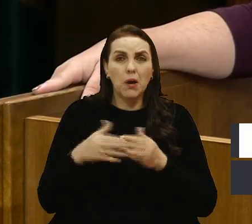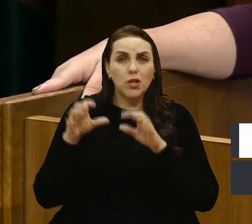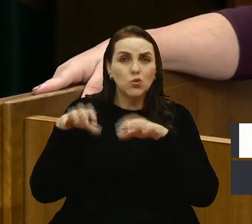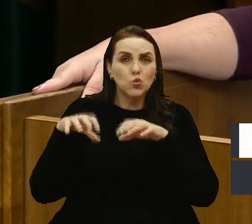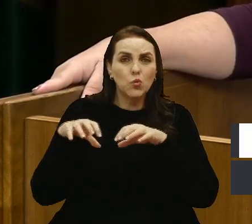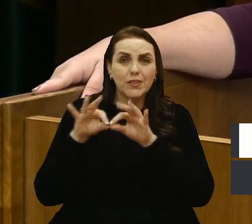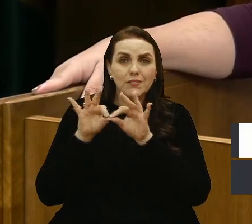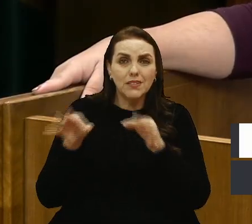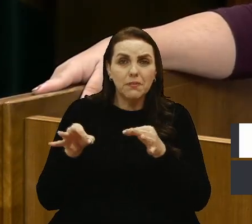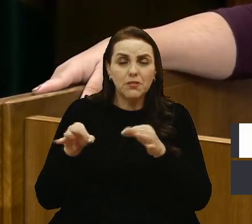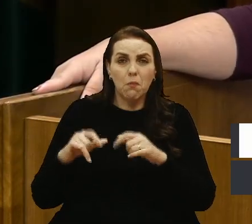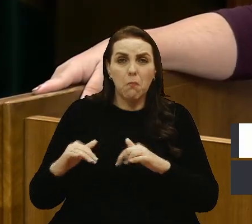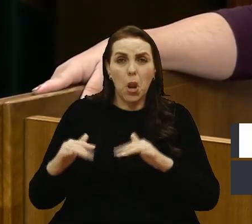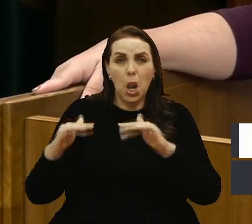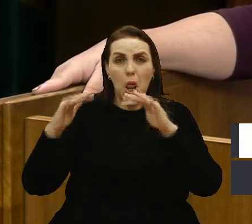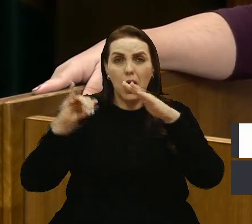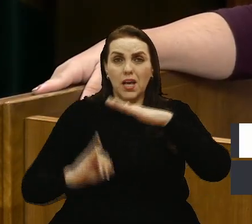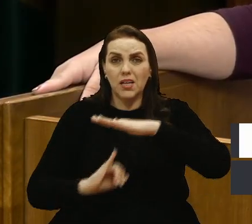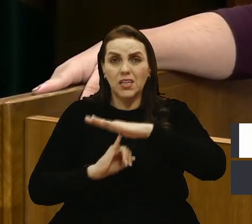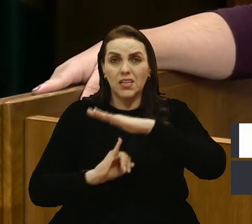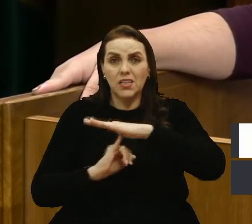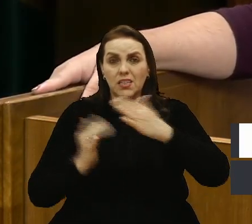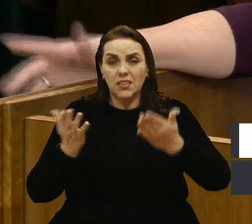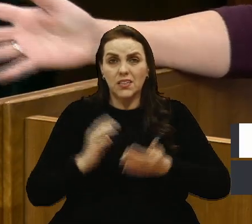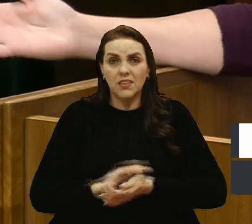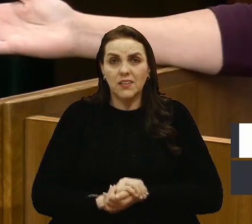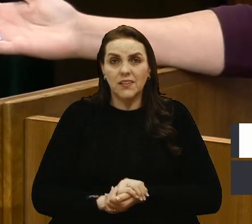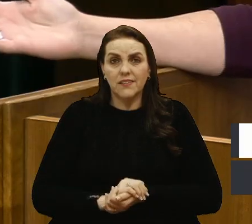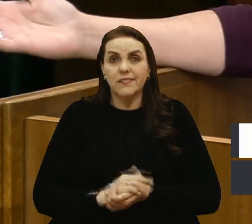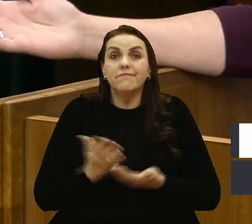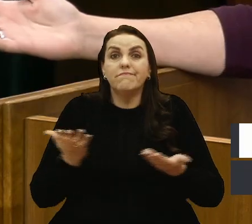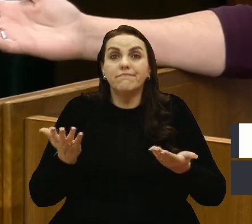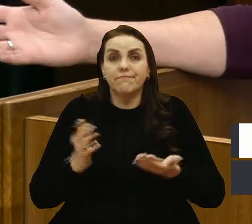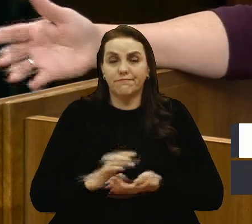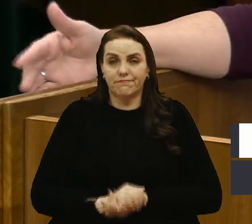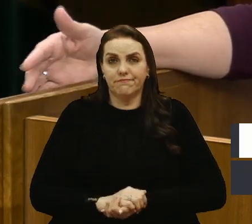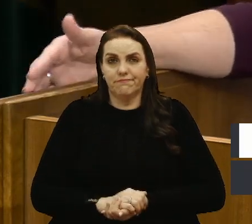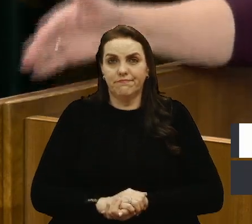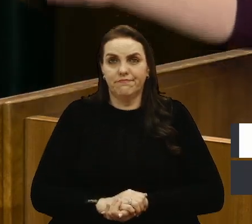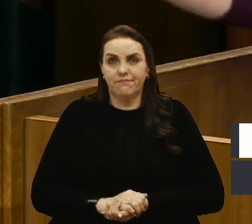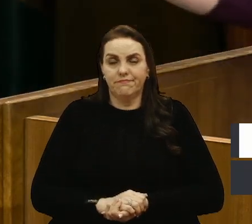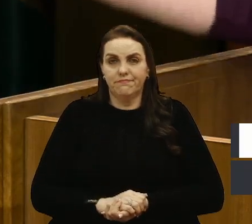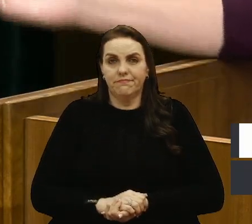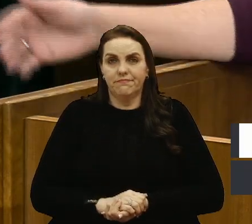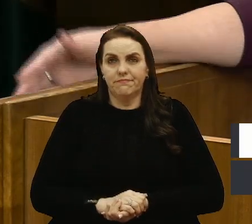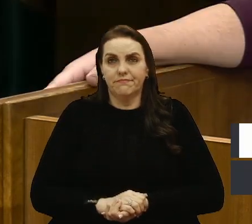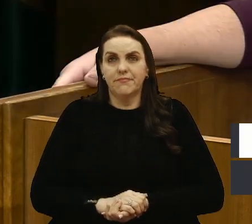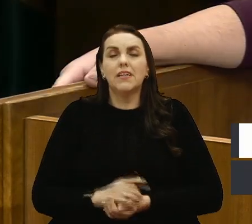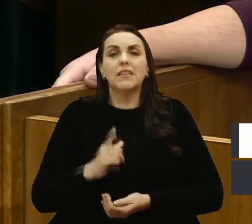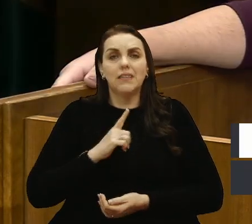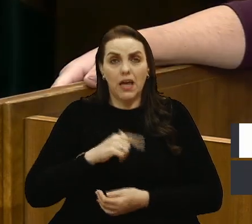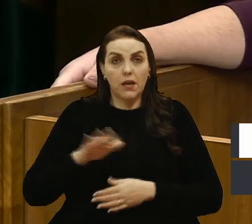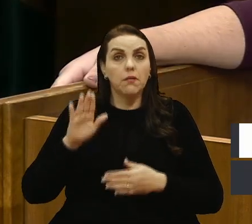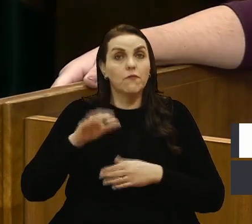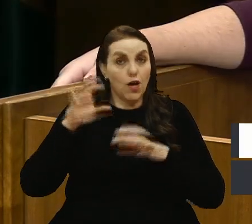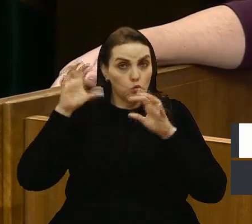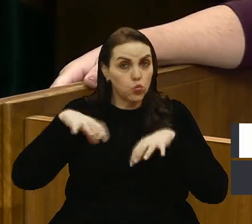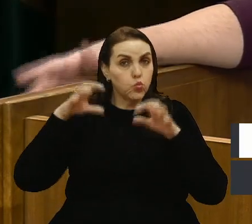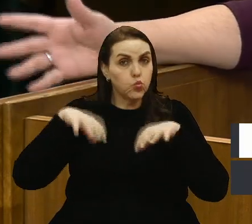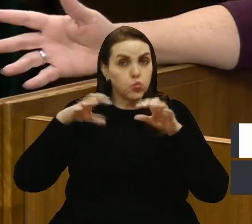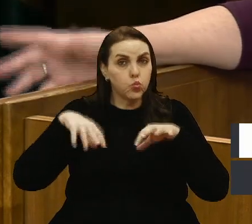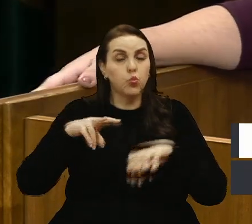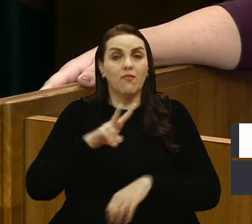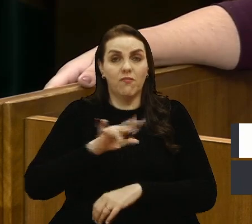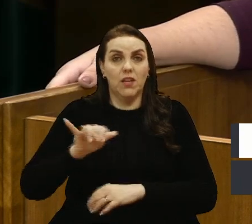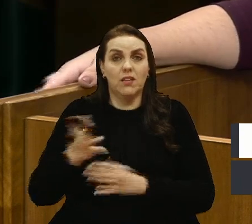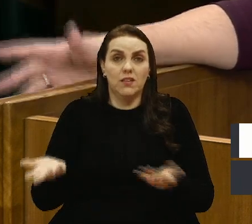lá na frente do Instituto Técnico Federal. E daí, né? E tem promessa de chuva forte por aí. E